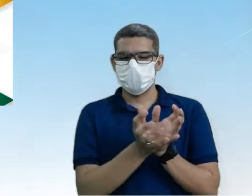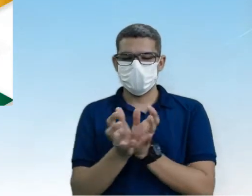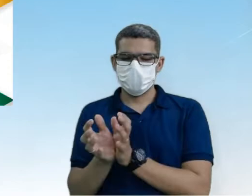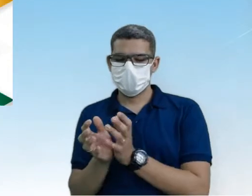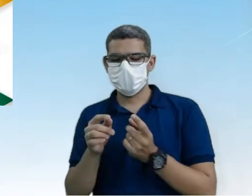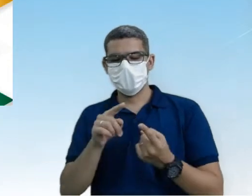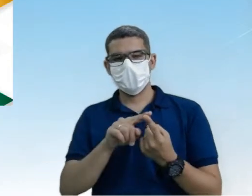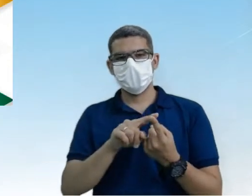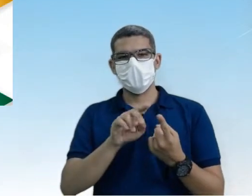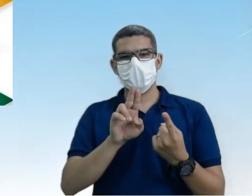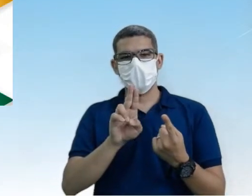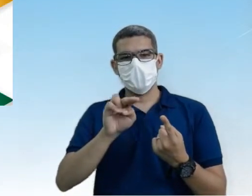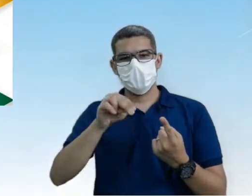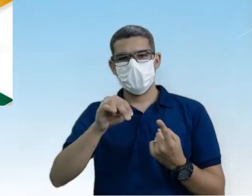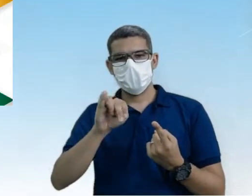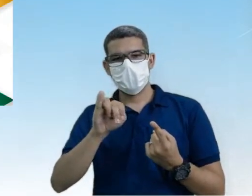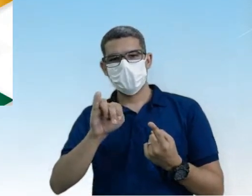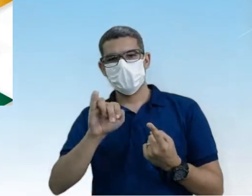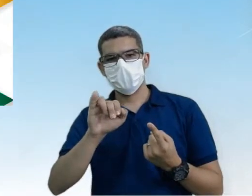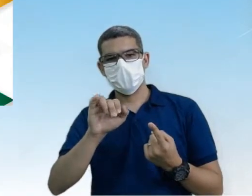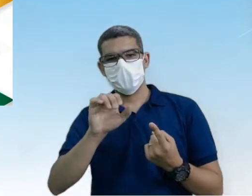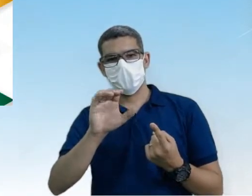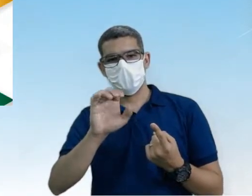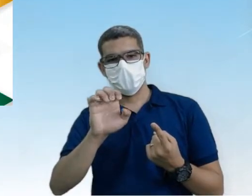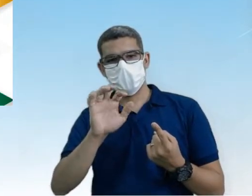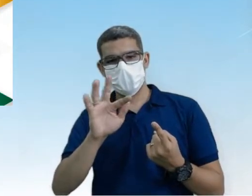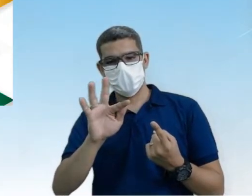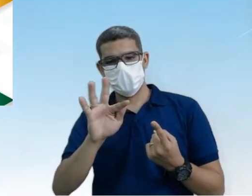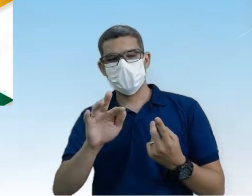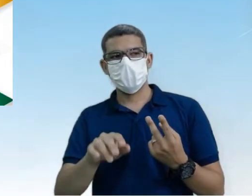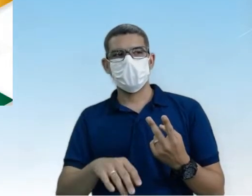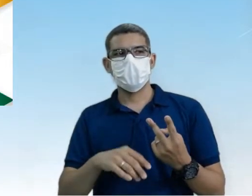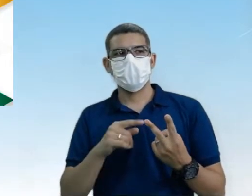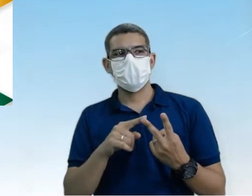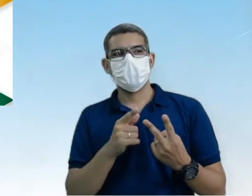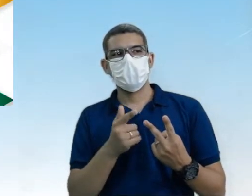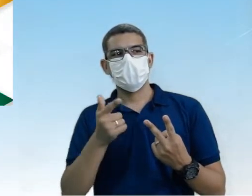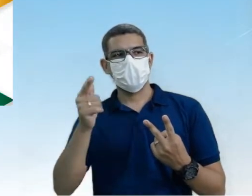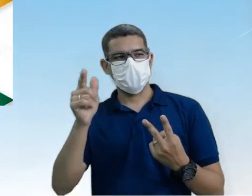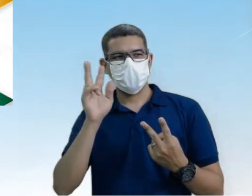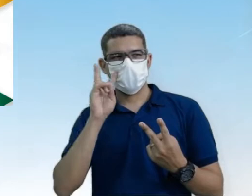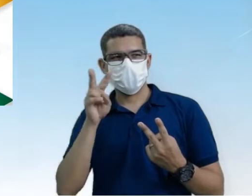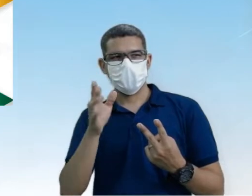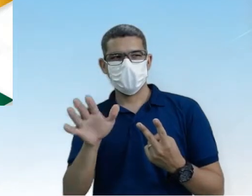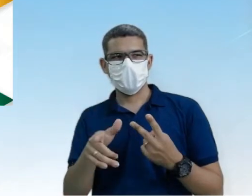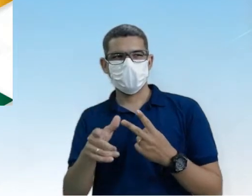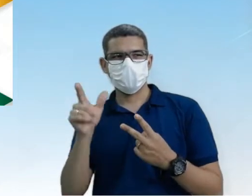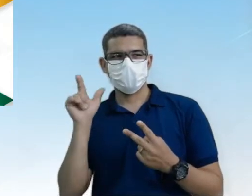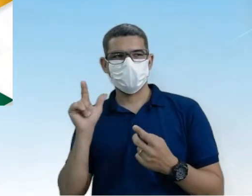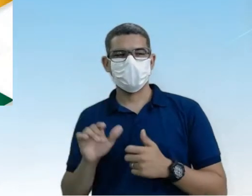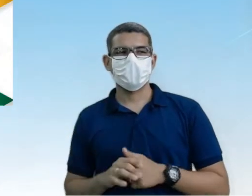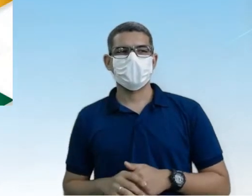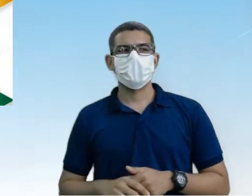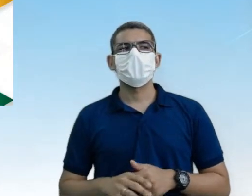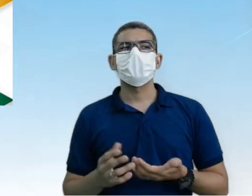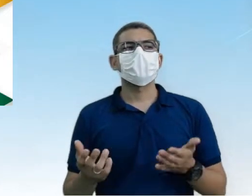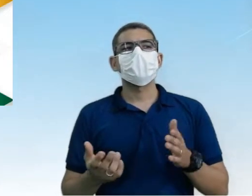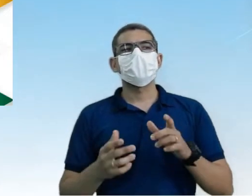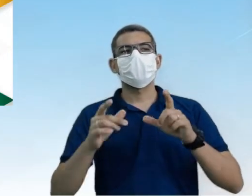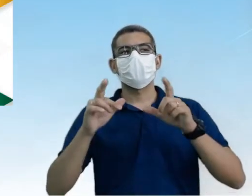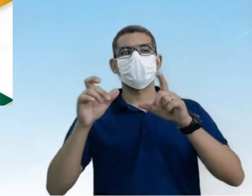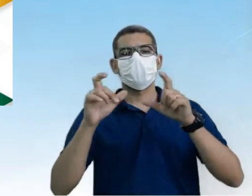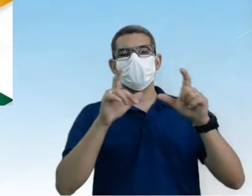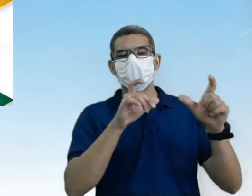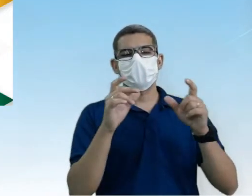claro, a organização que nós vimos anteriormente. Olha, observa essas 2 imagens, tenta ver o que elas têm